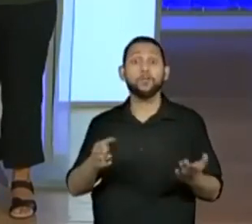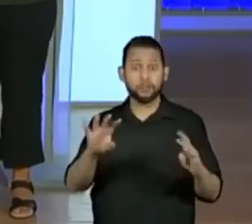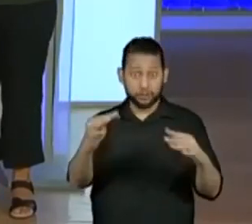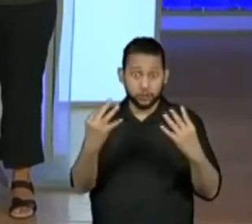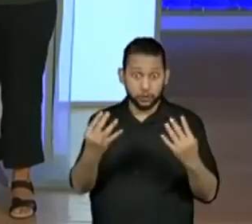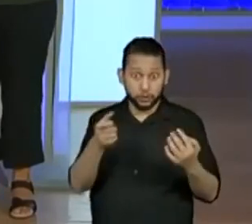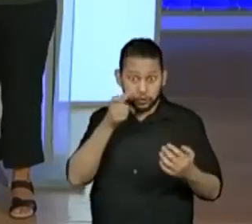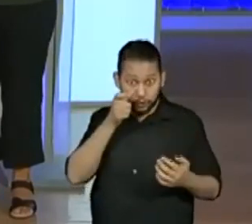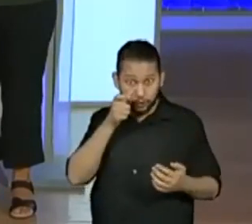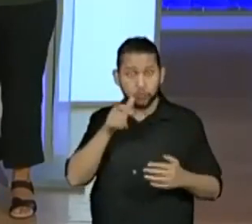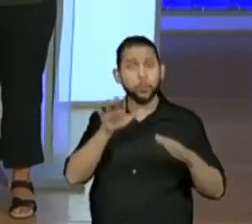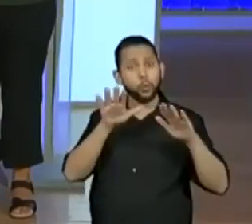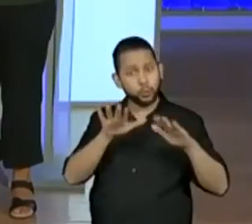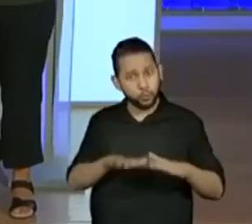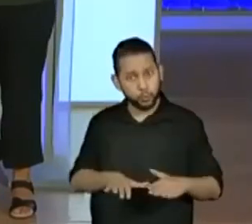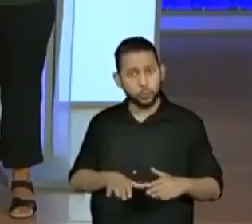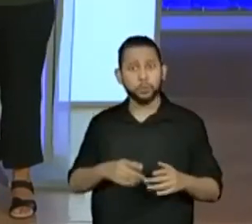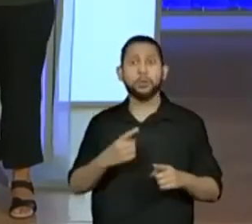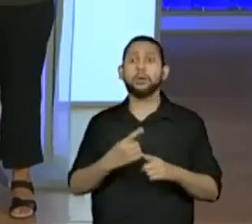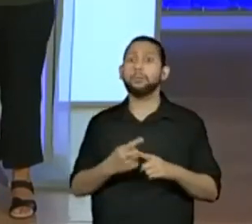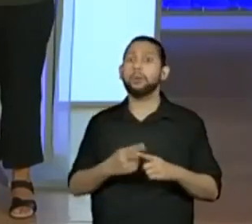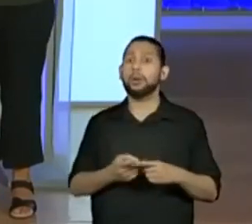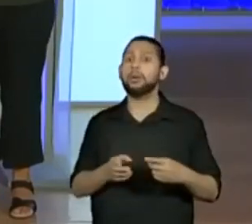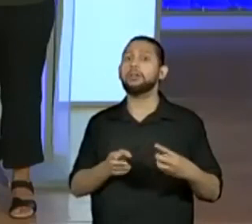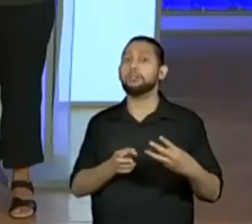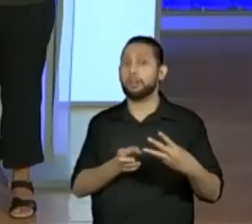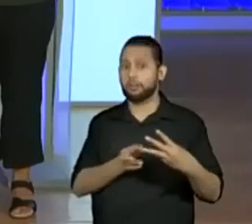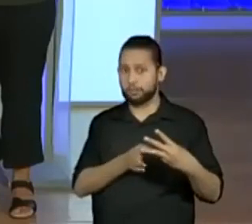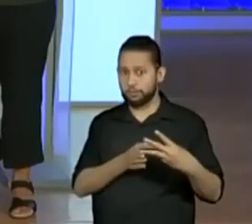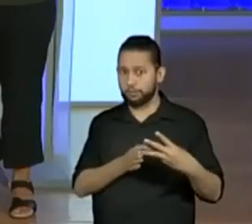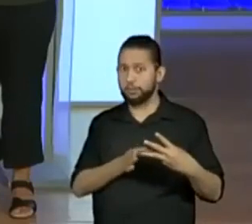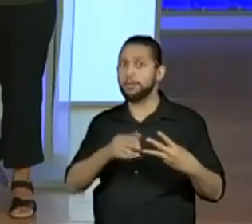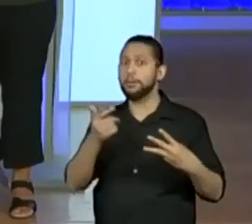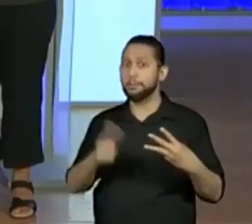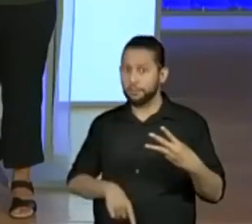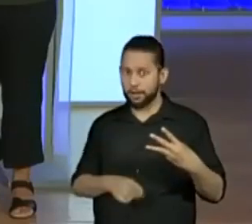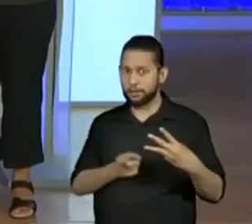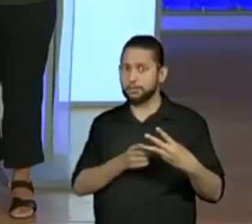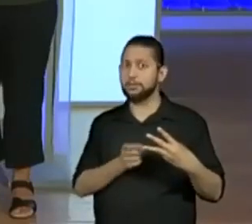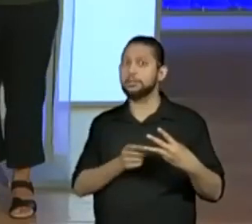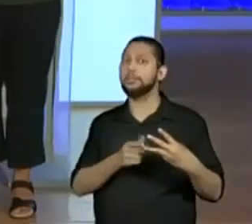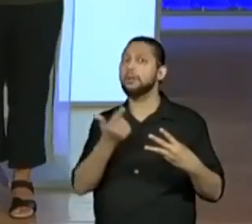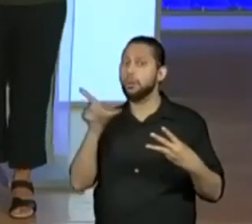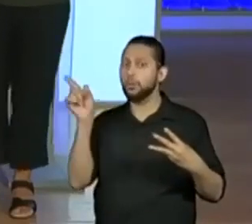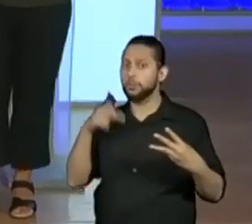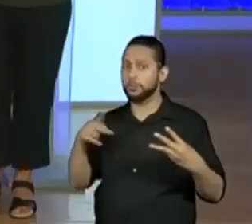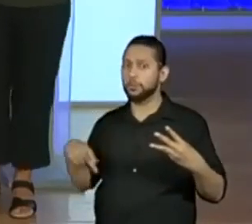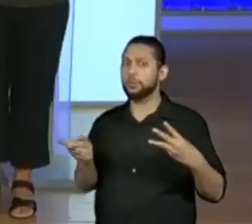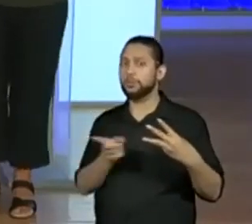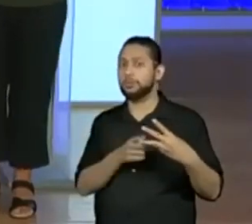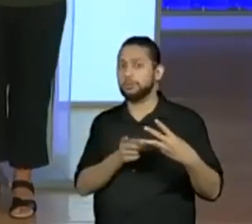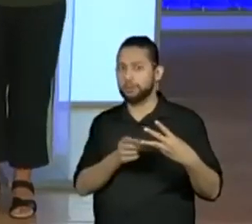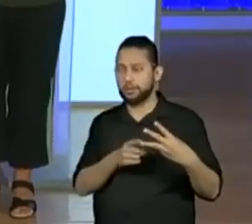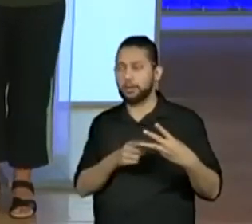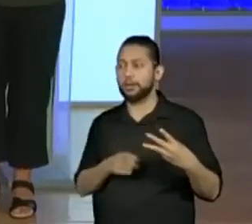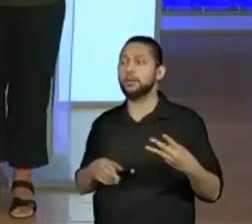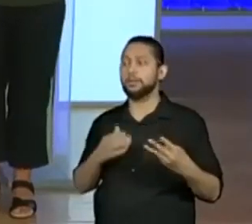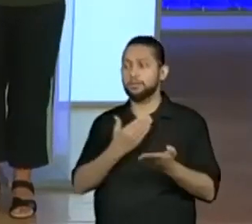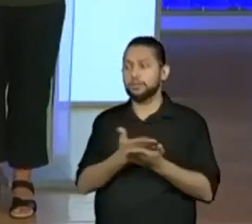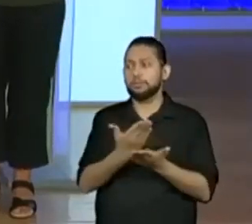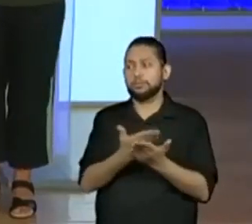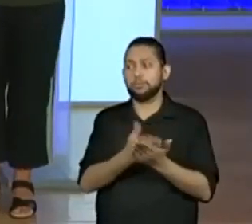aí conosco, permaneçam, porque as aulas ainda continuam, tá bom? Logo mais teremos outras disciplinas, outros professores estão chegando,